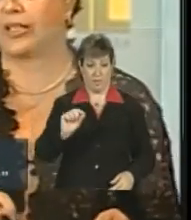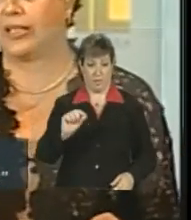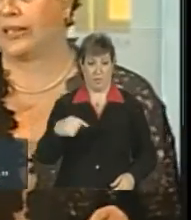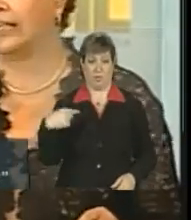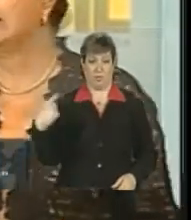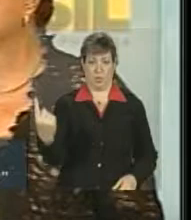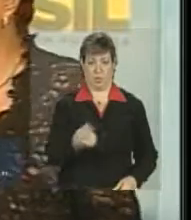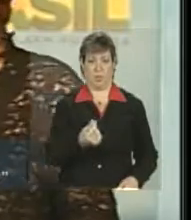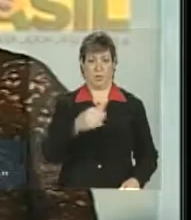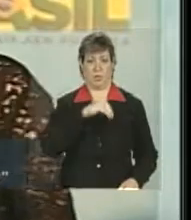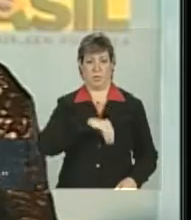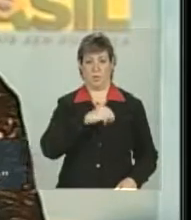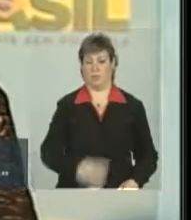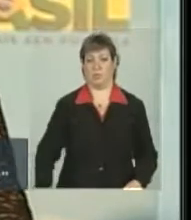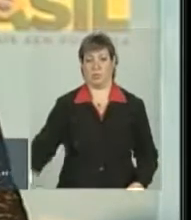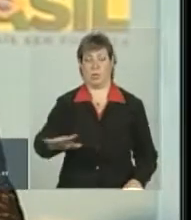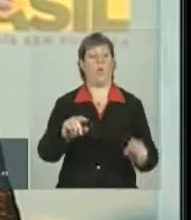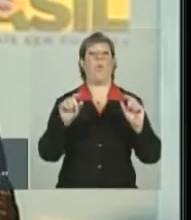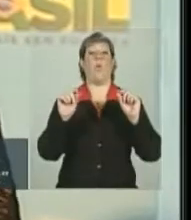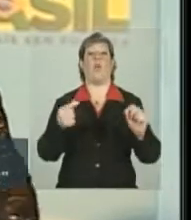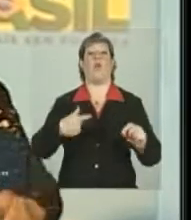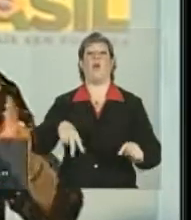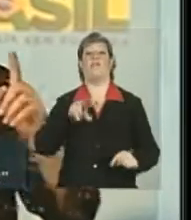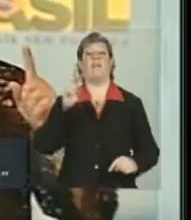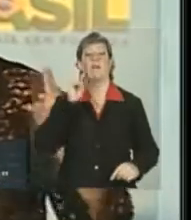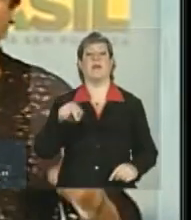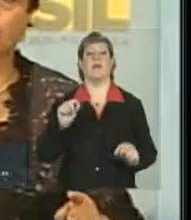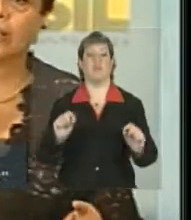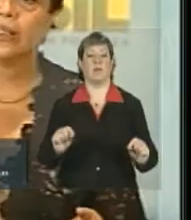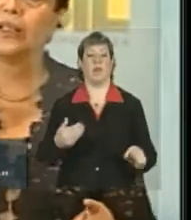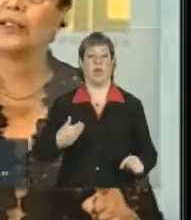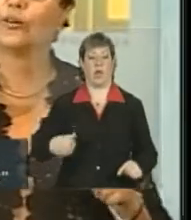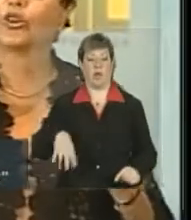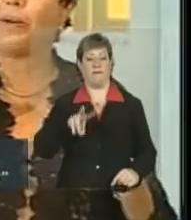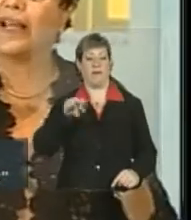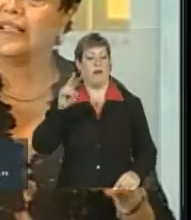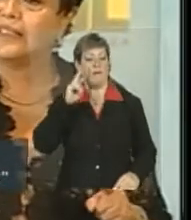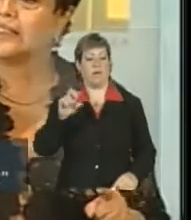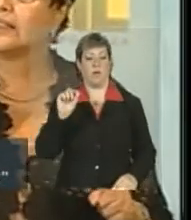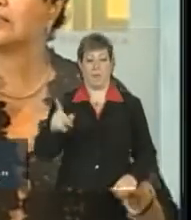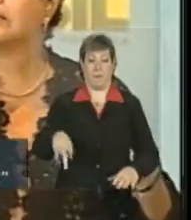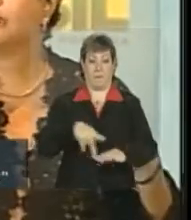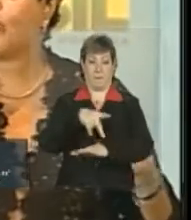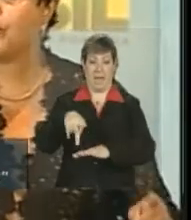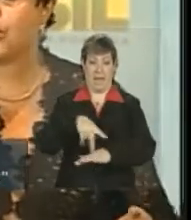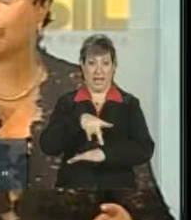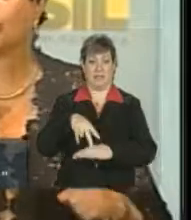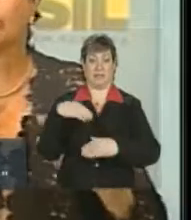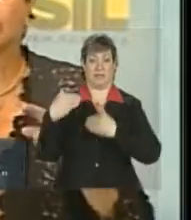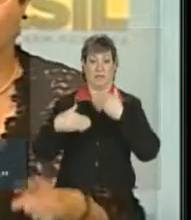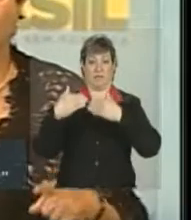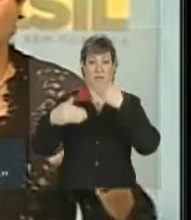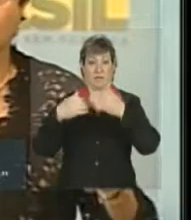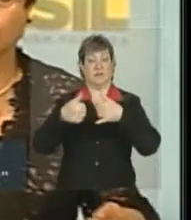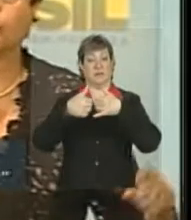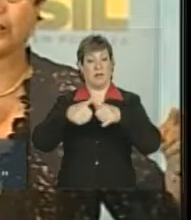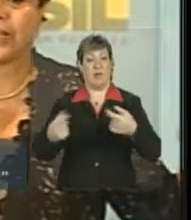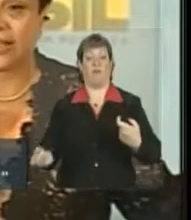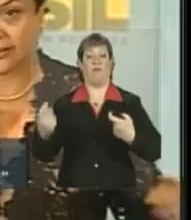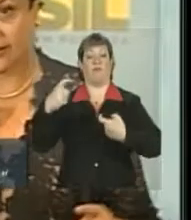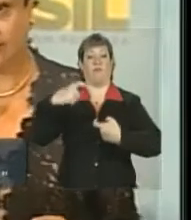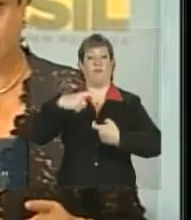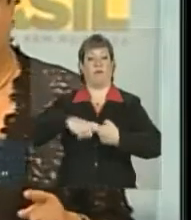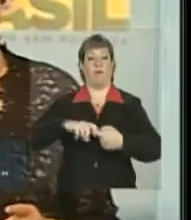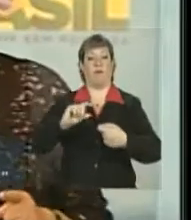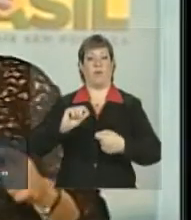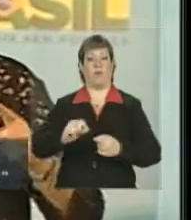distribuição de renda, o que, que nós vamos ver? Nós vamos ver que os países desenvolvidos estão voltando para